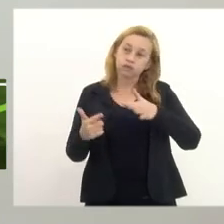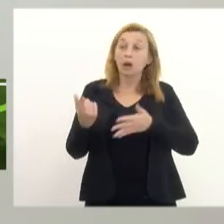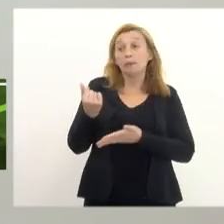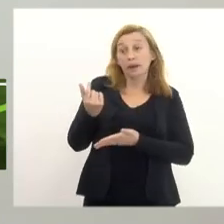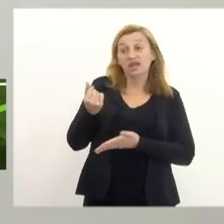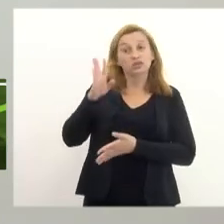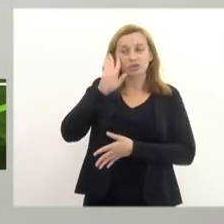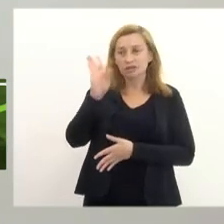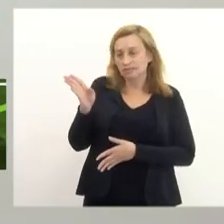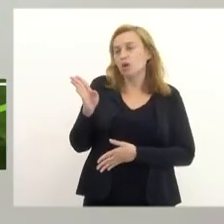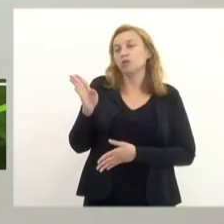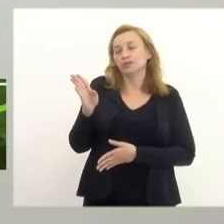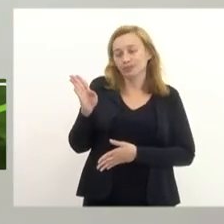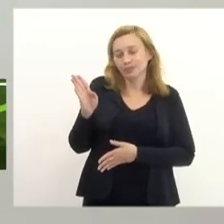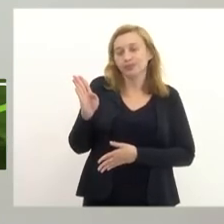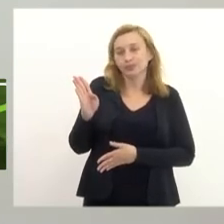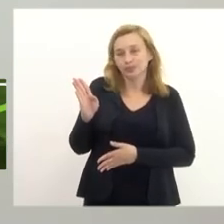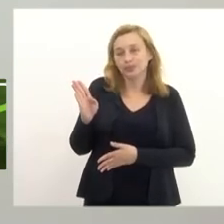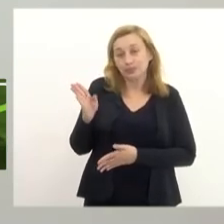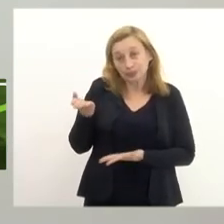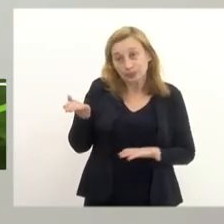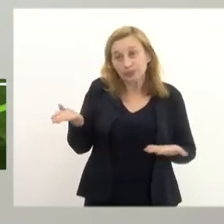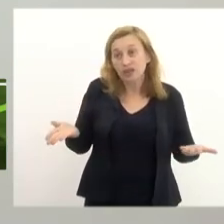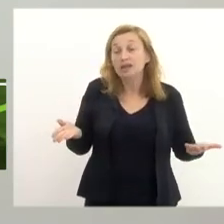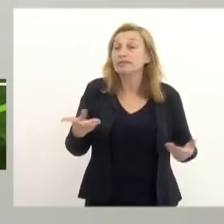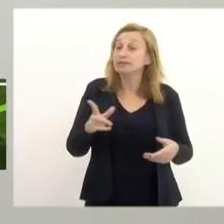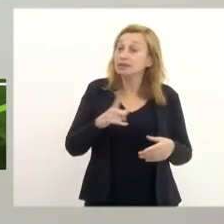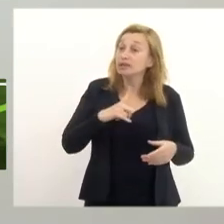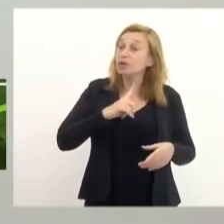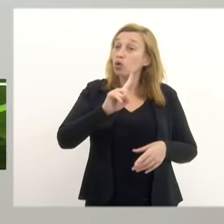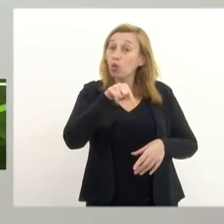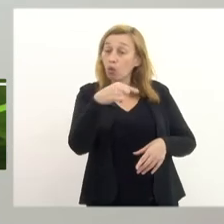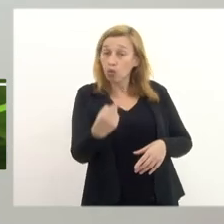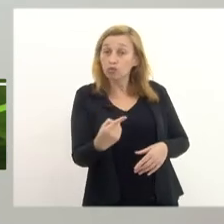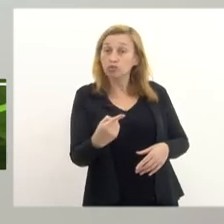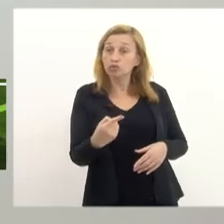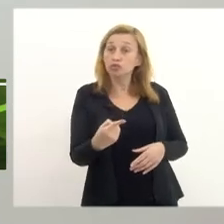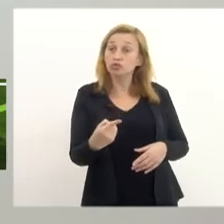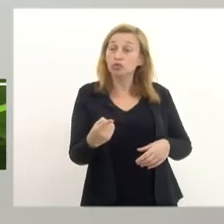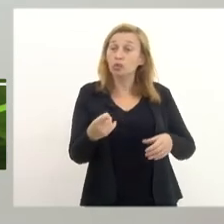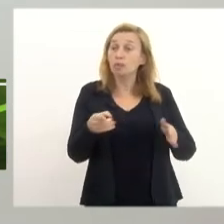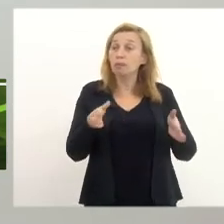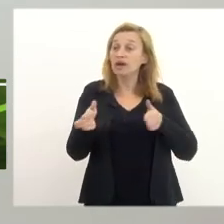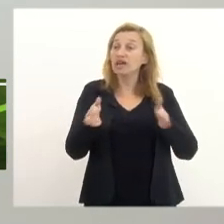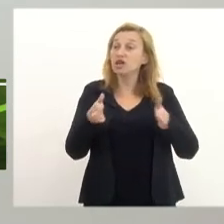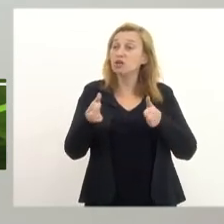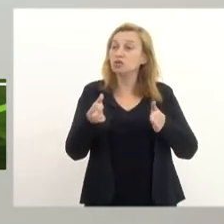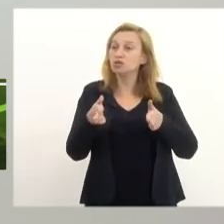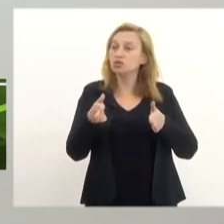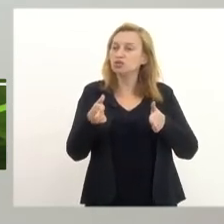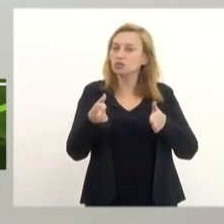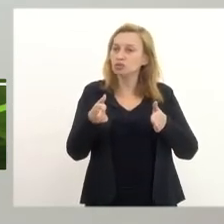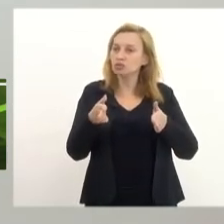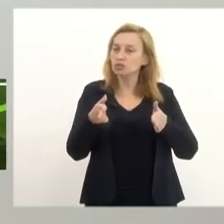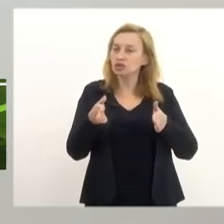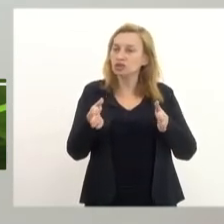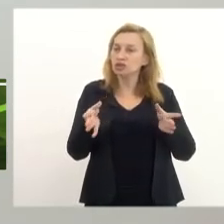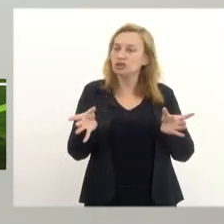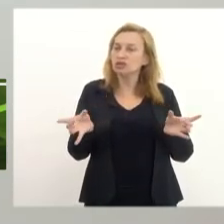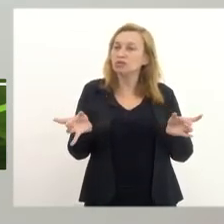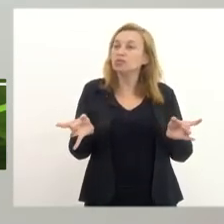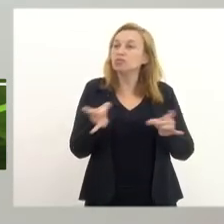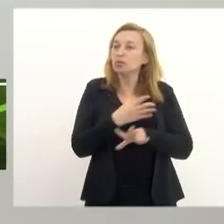preço, é, obviamente, é um dos principais, mas tem também prazo, dependendo do